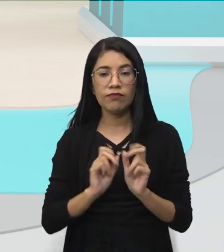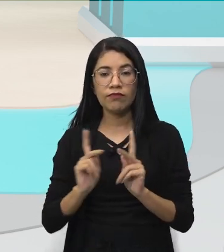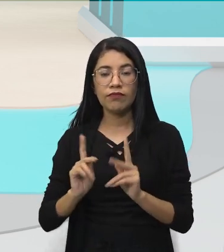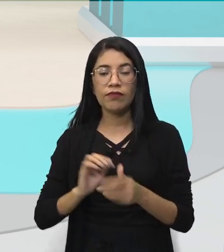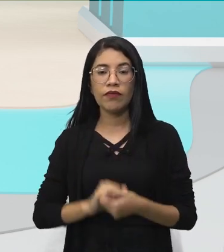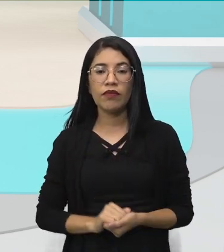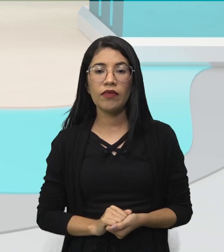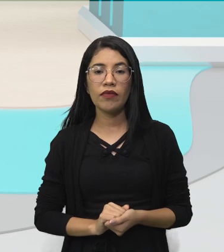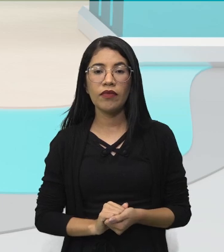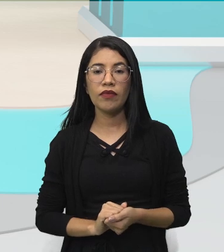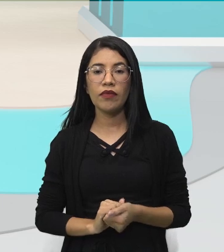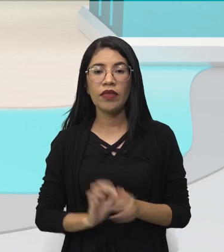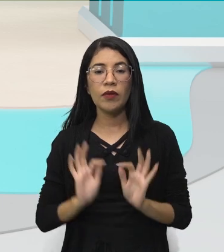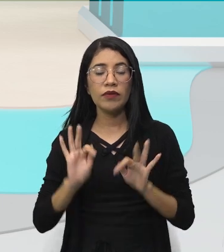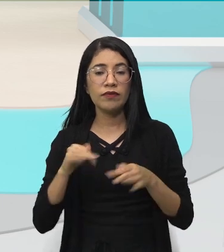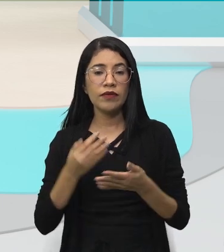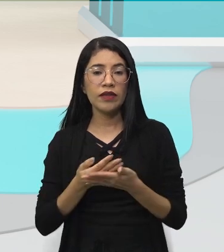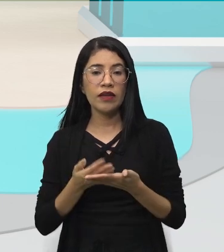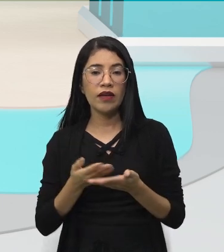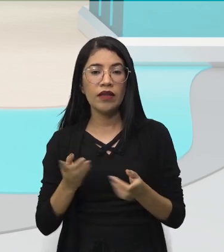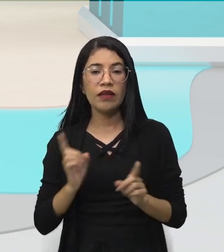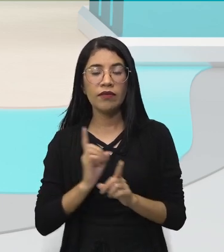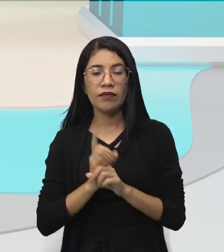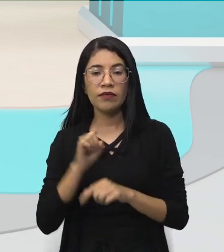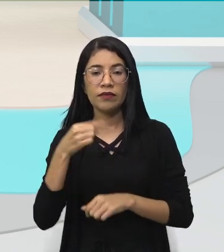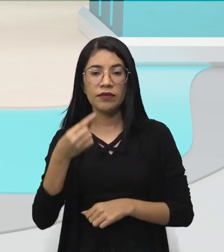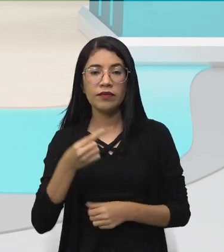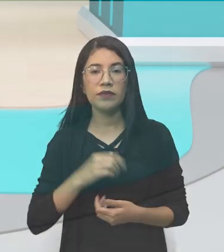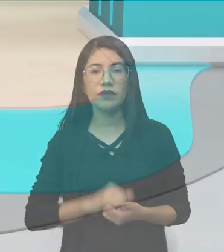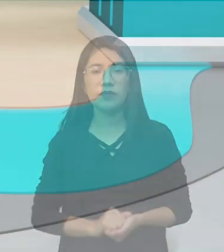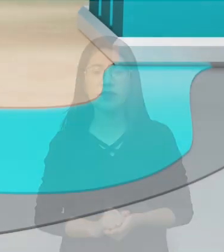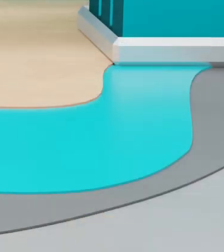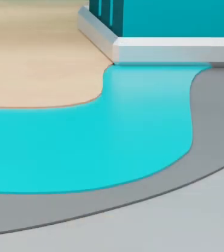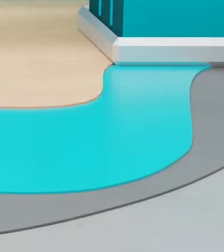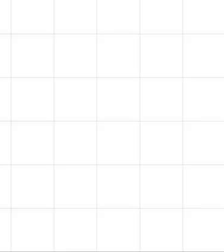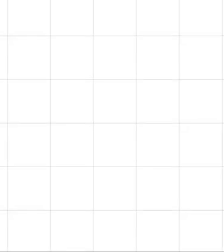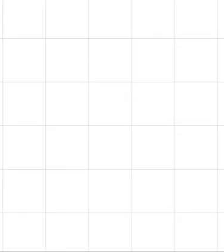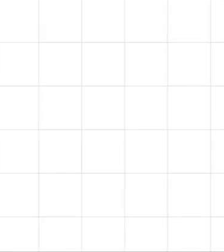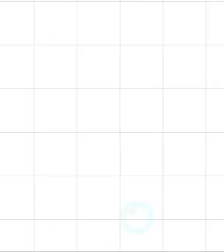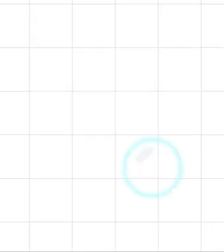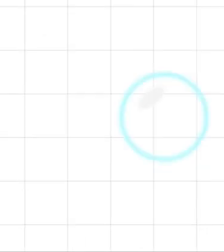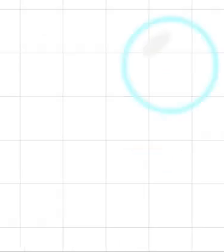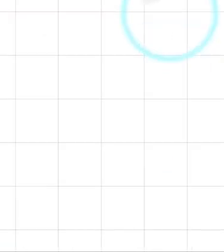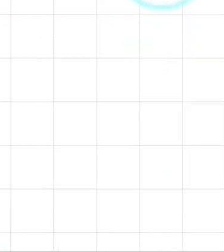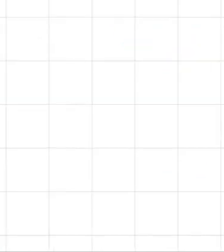Certo, gente? Então a gente fica por aqui e até a próxima. Tchau, tchau.